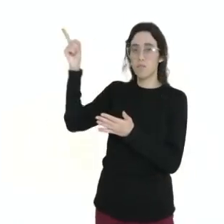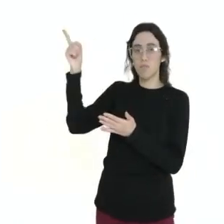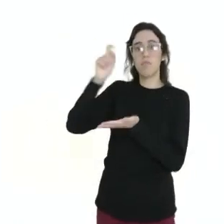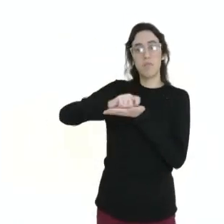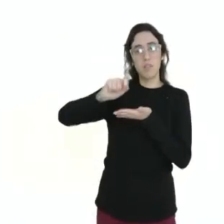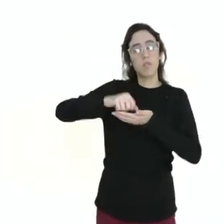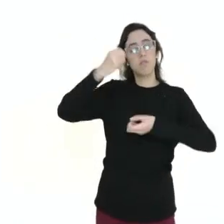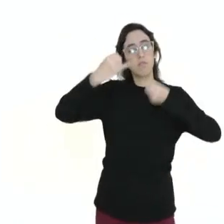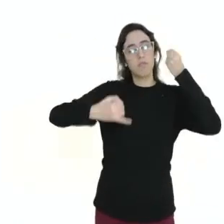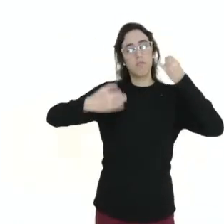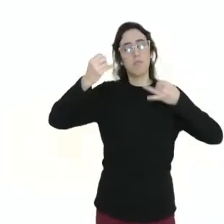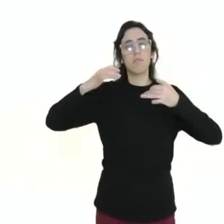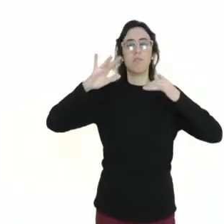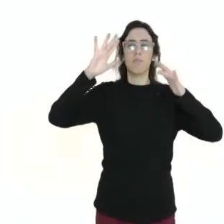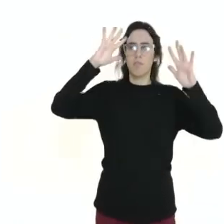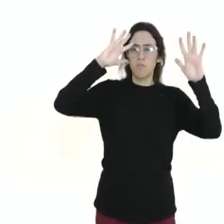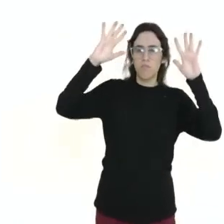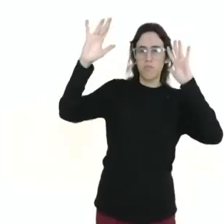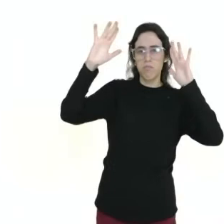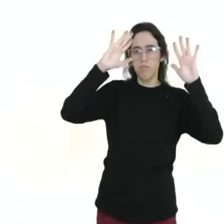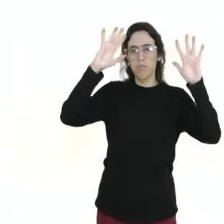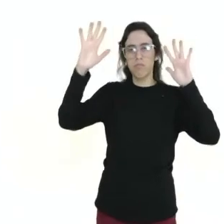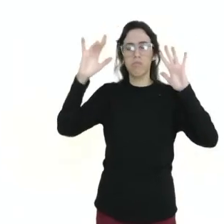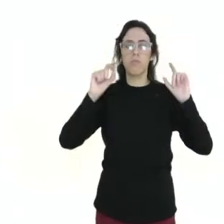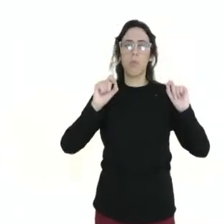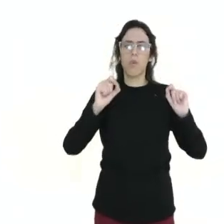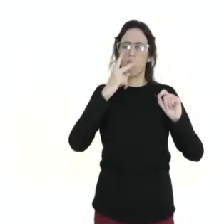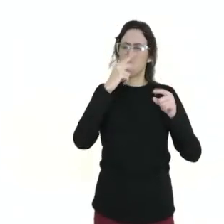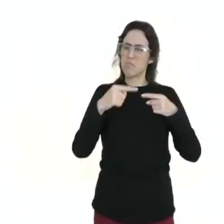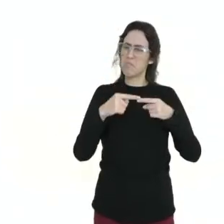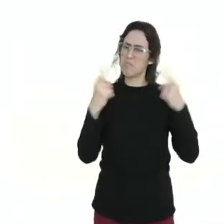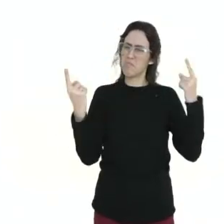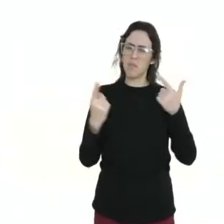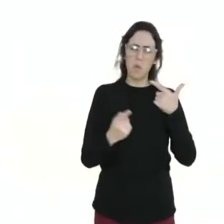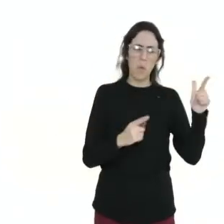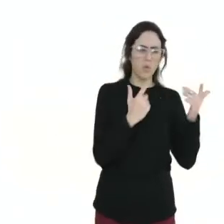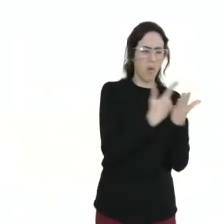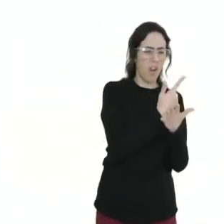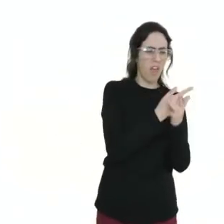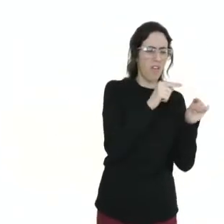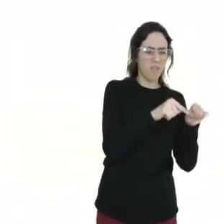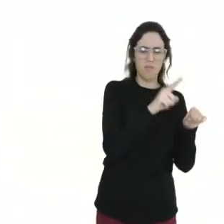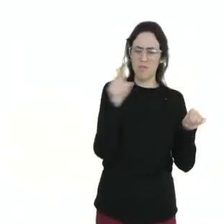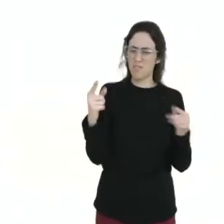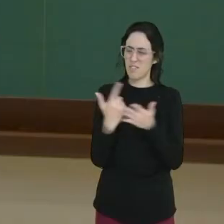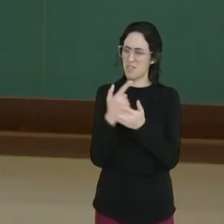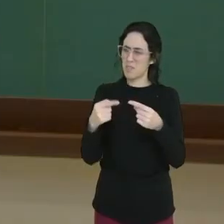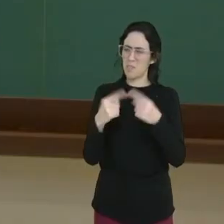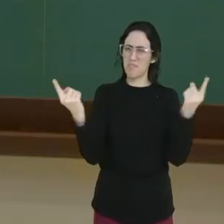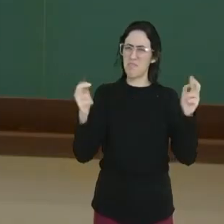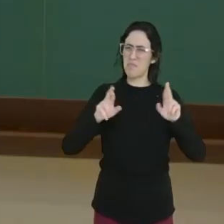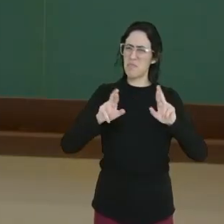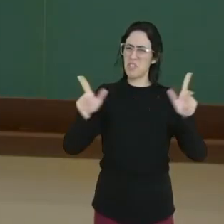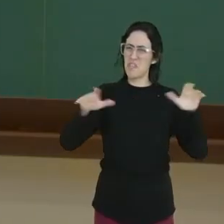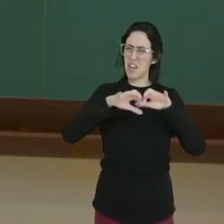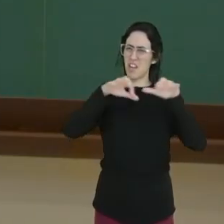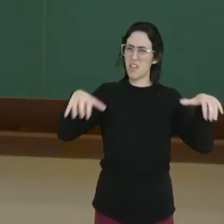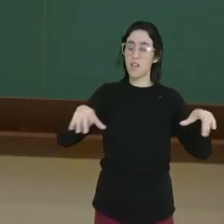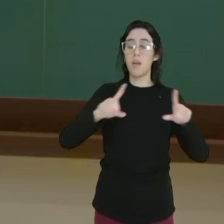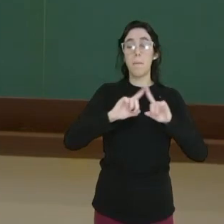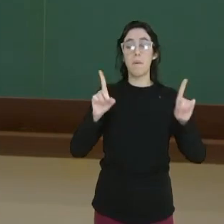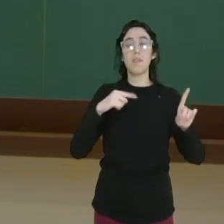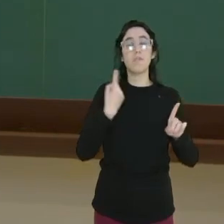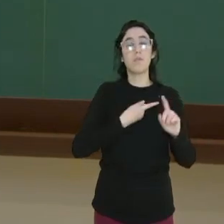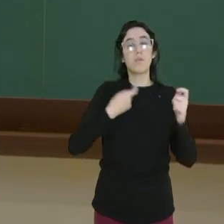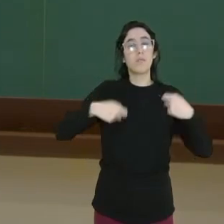ideias que acabam entrando até em contradição, mas nós devemos entender e ler esses textos pensando no